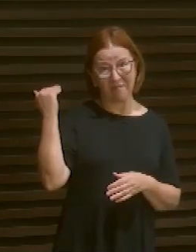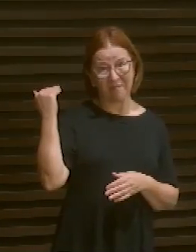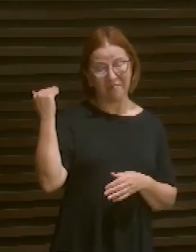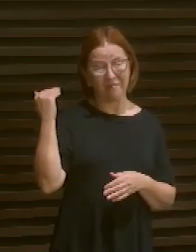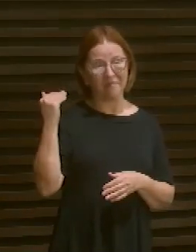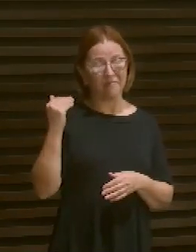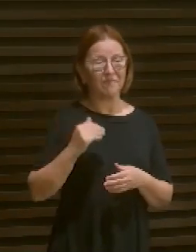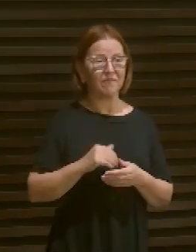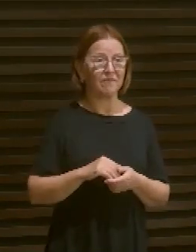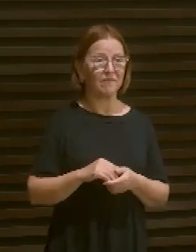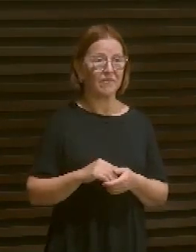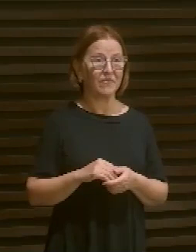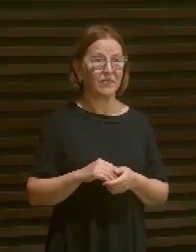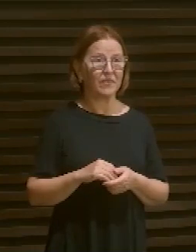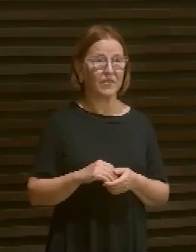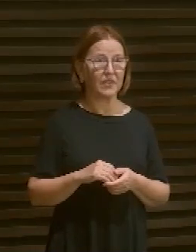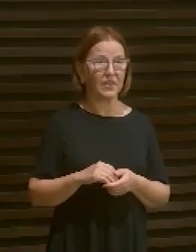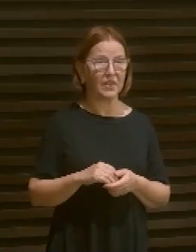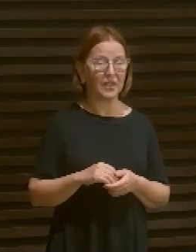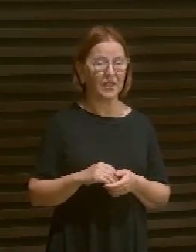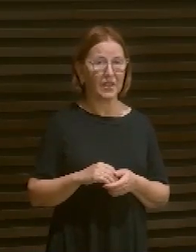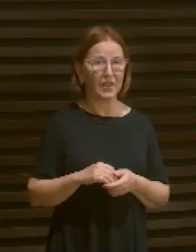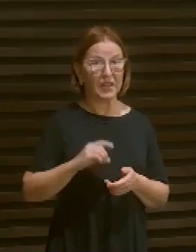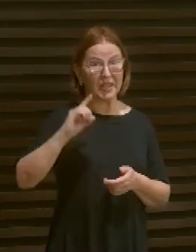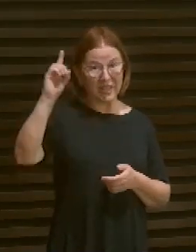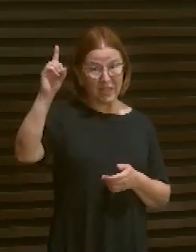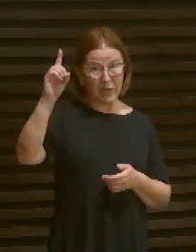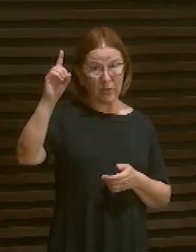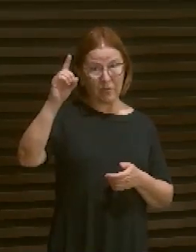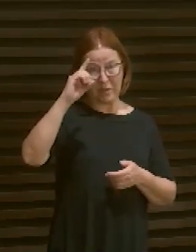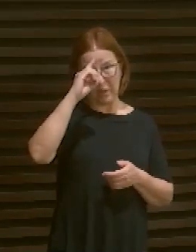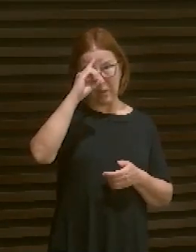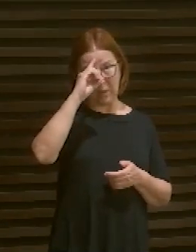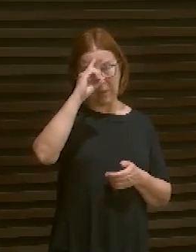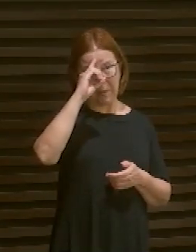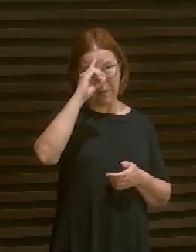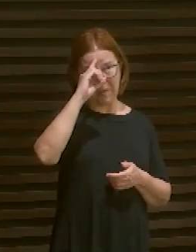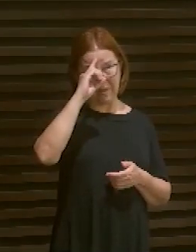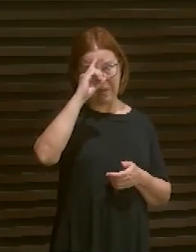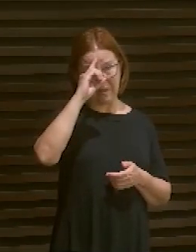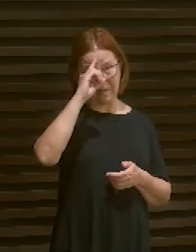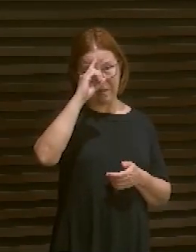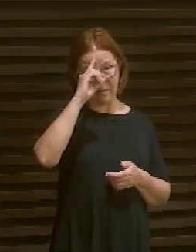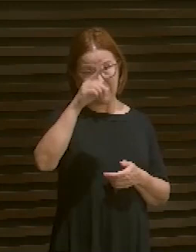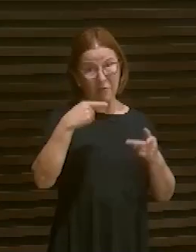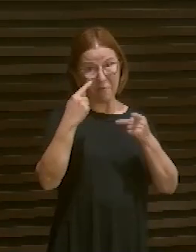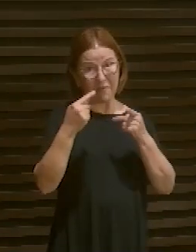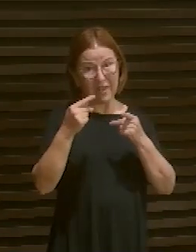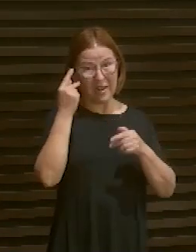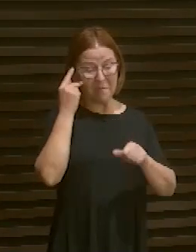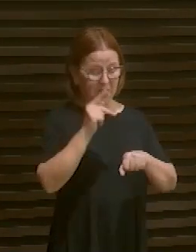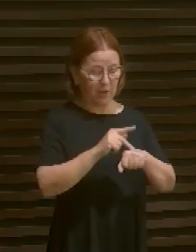Refidim, Deus mandou ele ferir a rocha. Ele foi lá e feriu a rocha e saiu